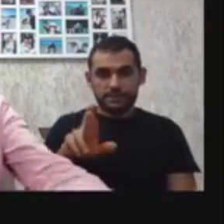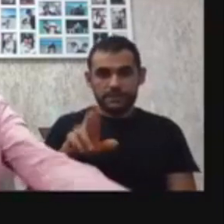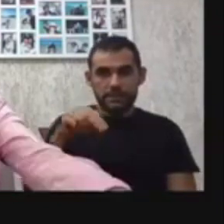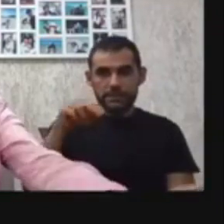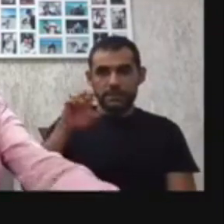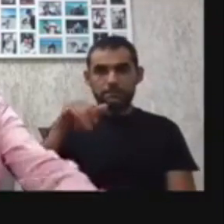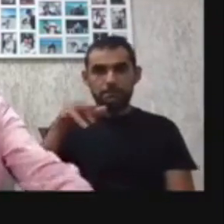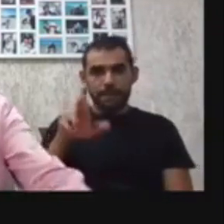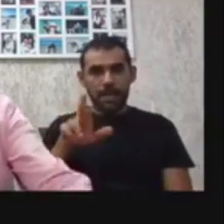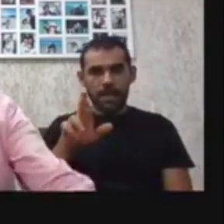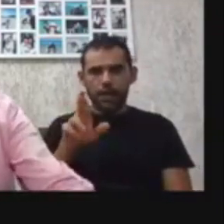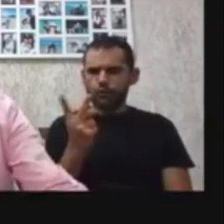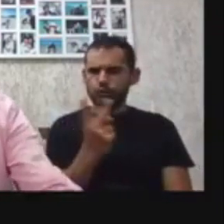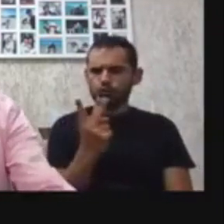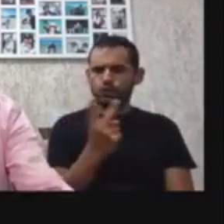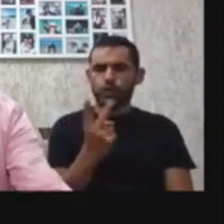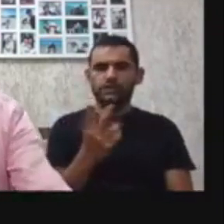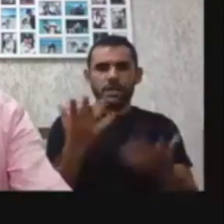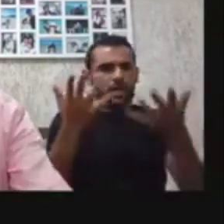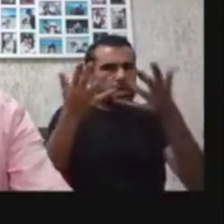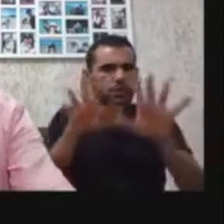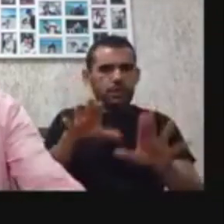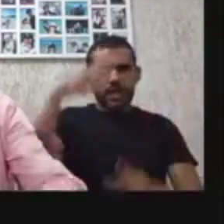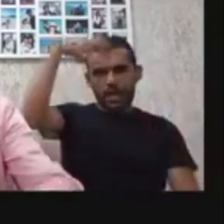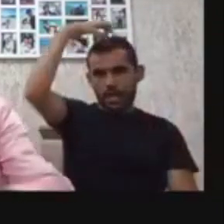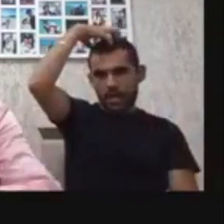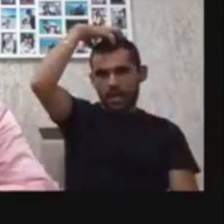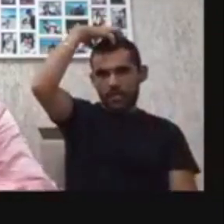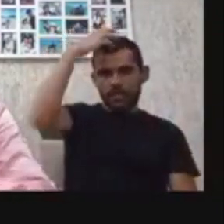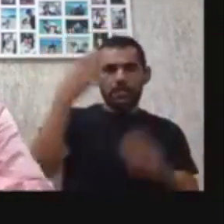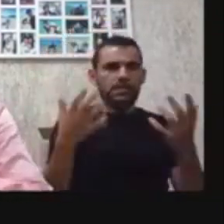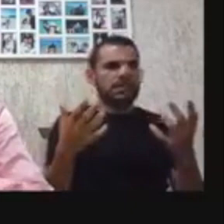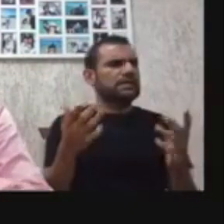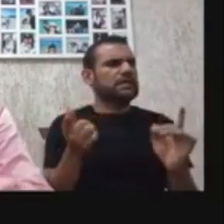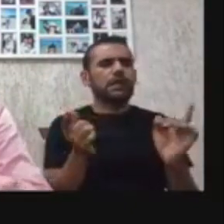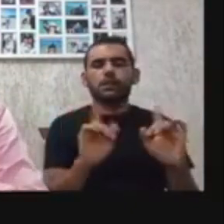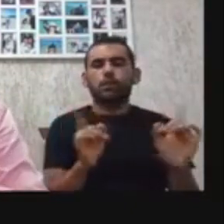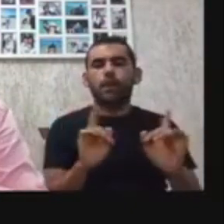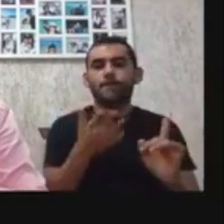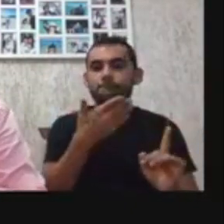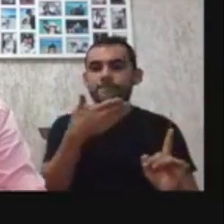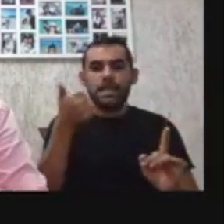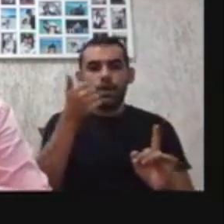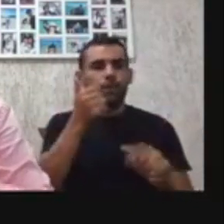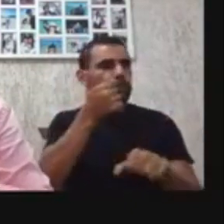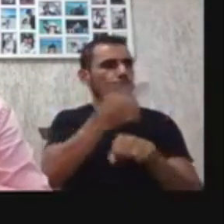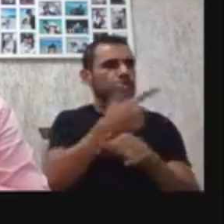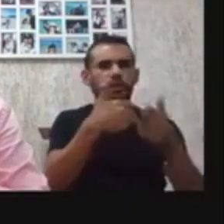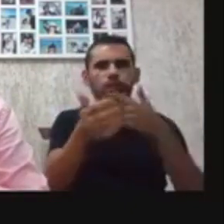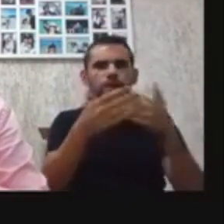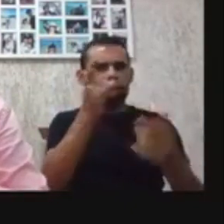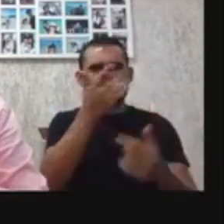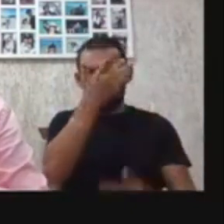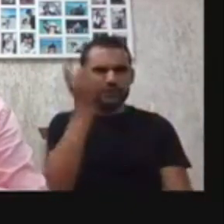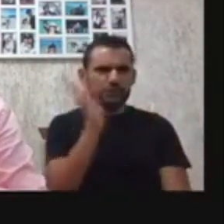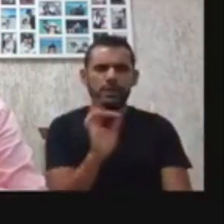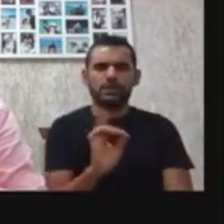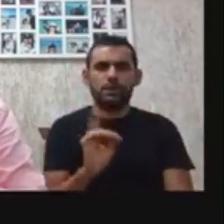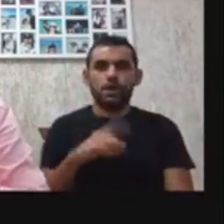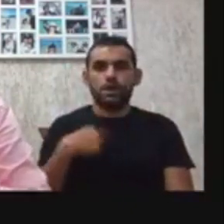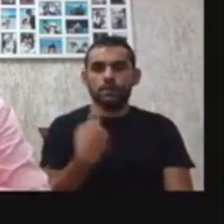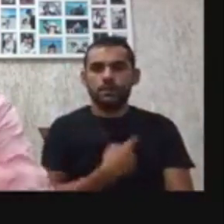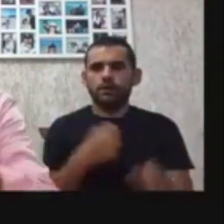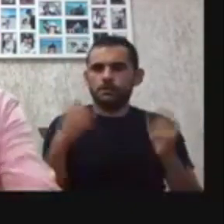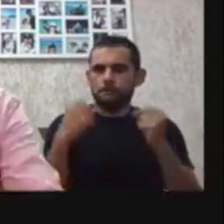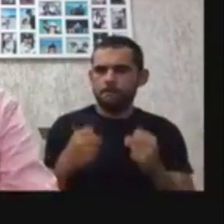não são, não querem ser reis e não são melhores que ninguém. Mas eu acredito que nós